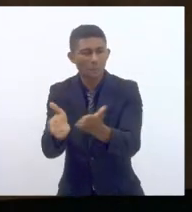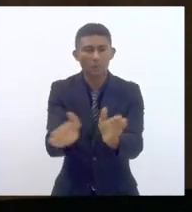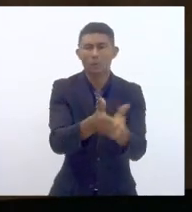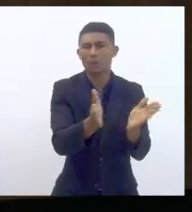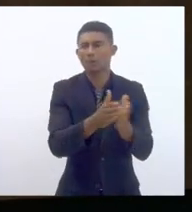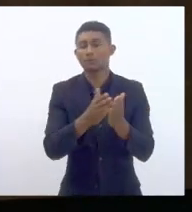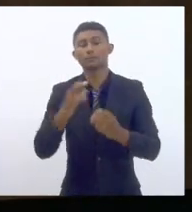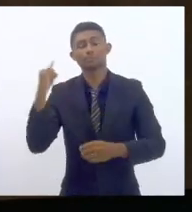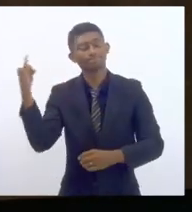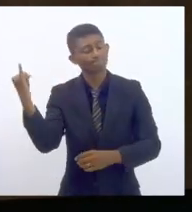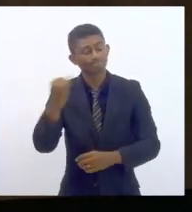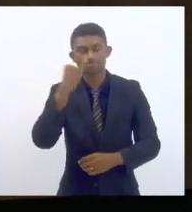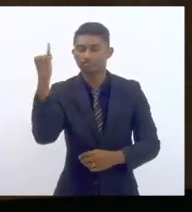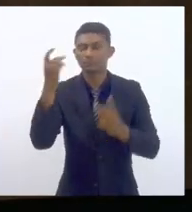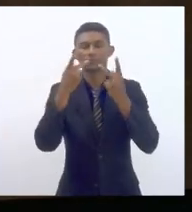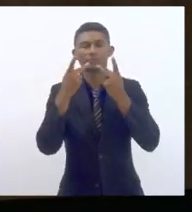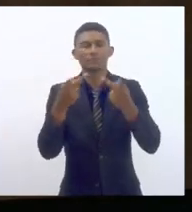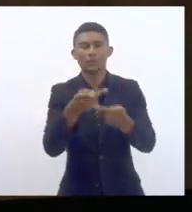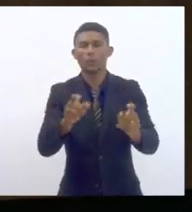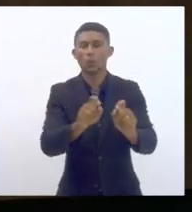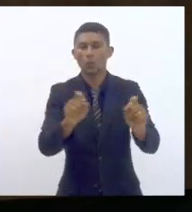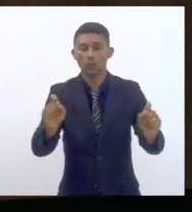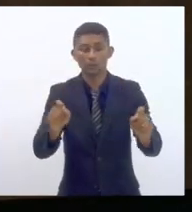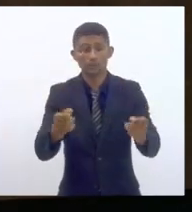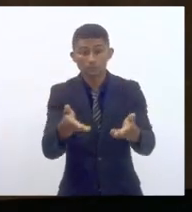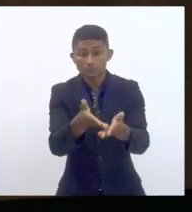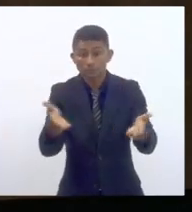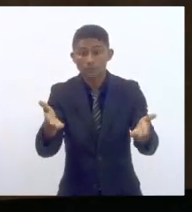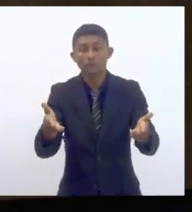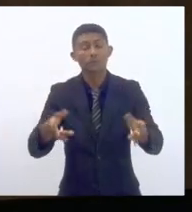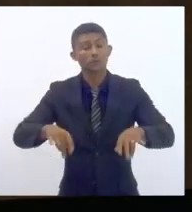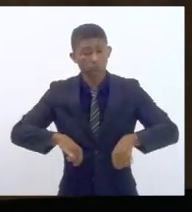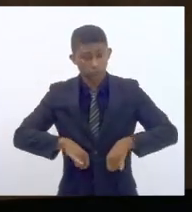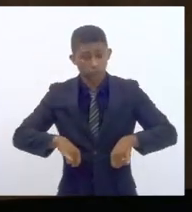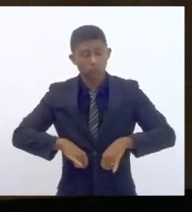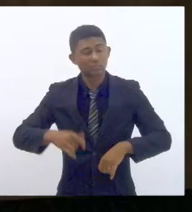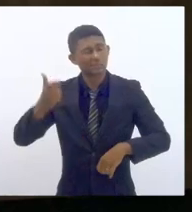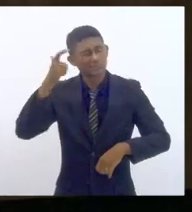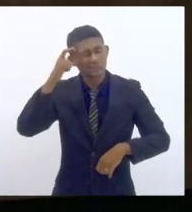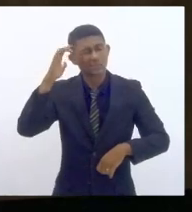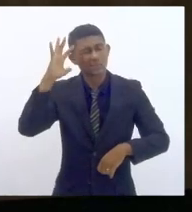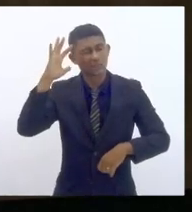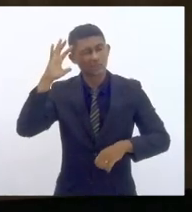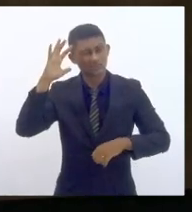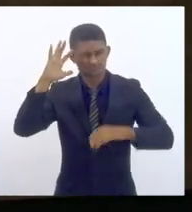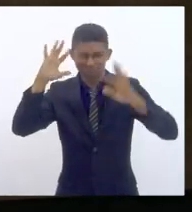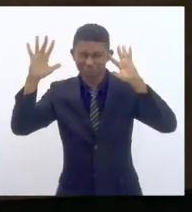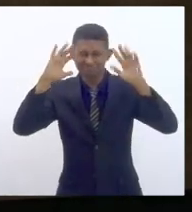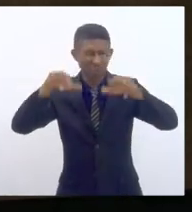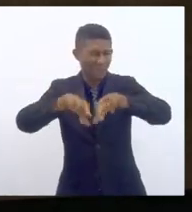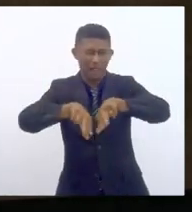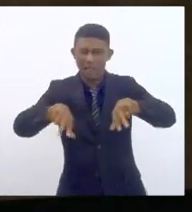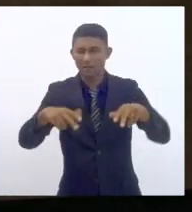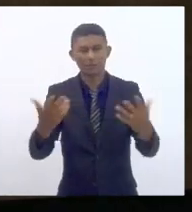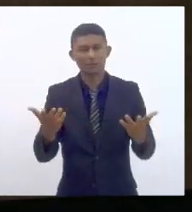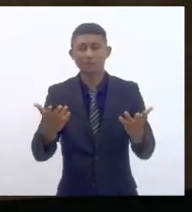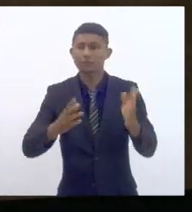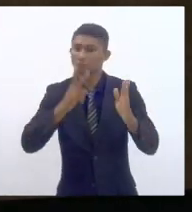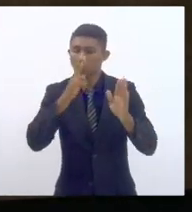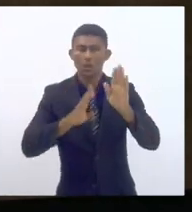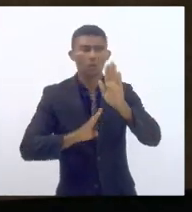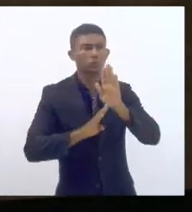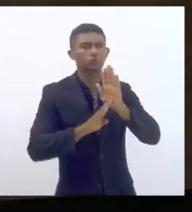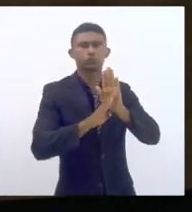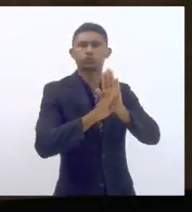senhor presidente, dizer que o índice de sofrimento mental tem aumentado, em especial pós-pandemia,